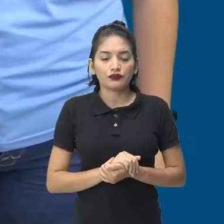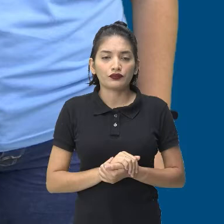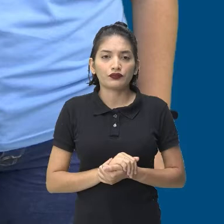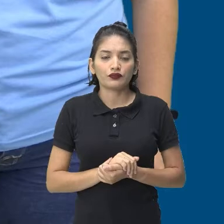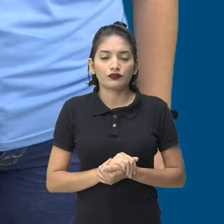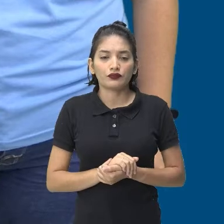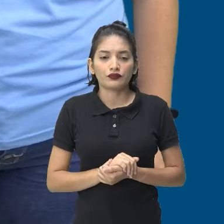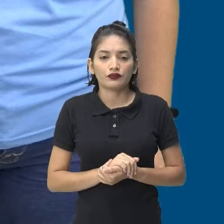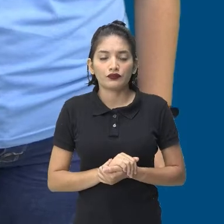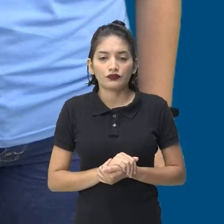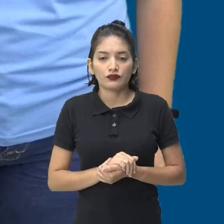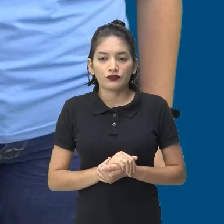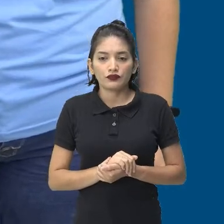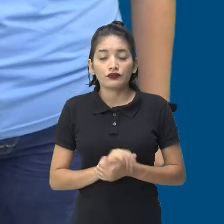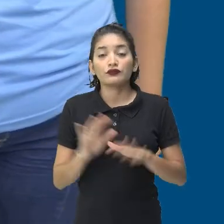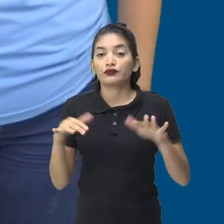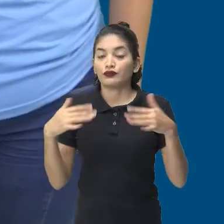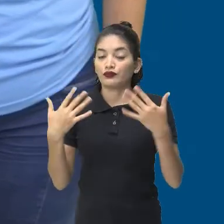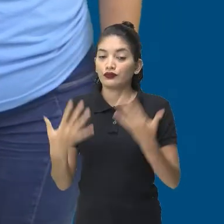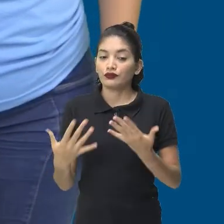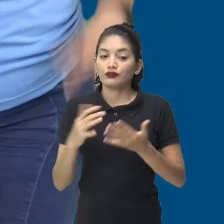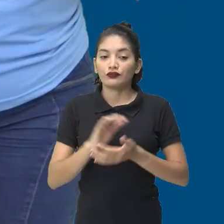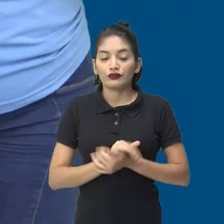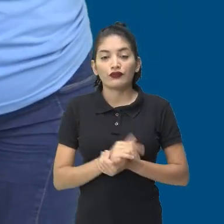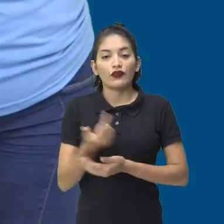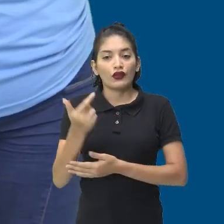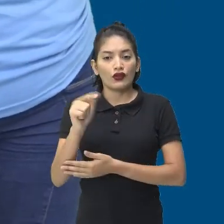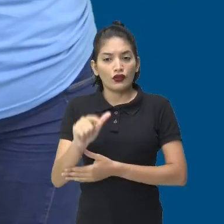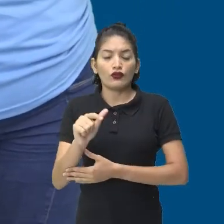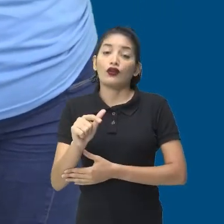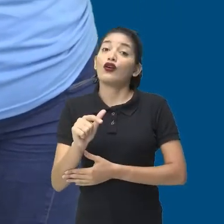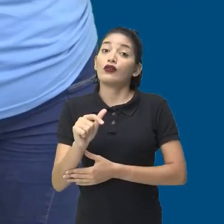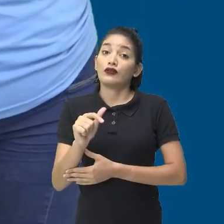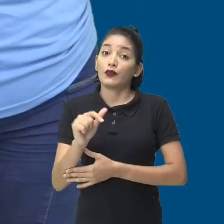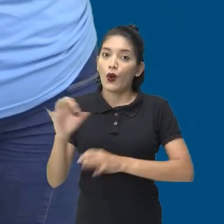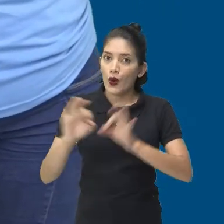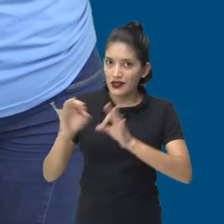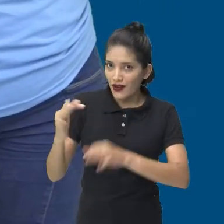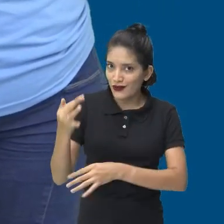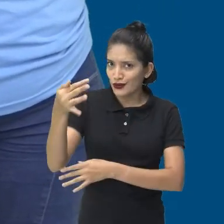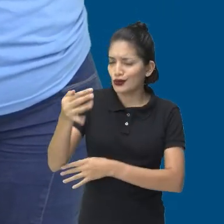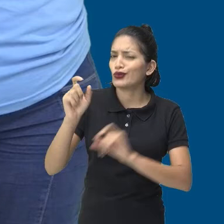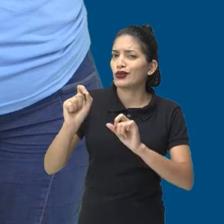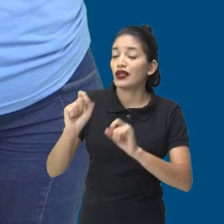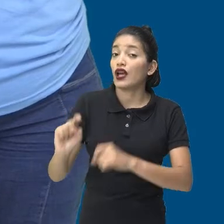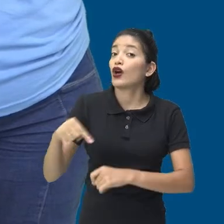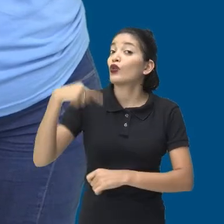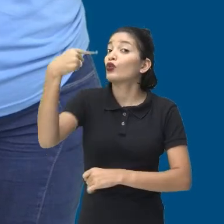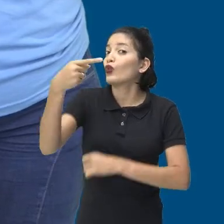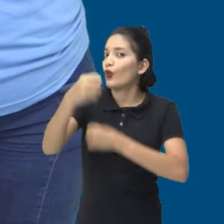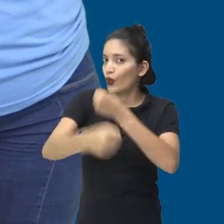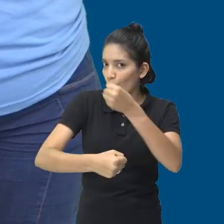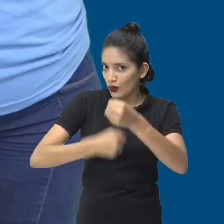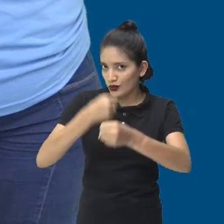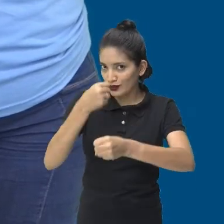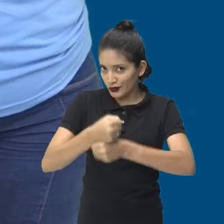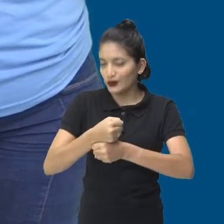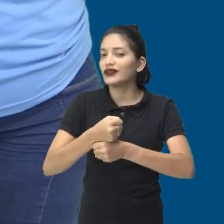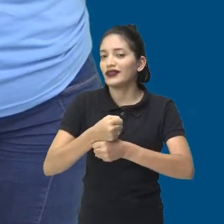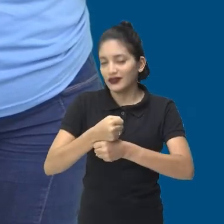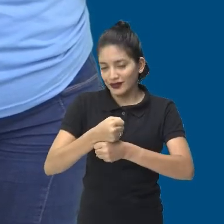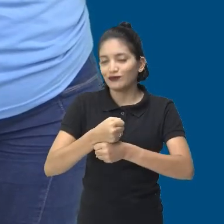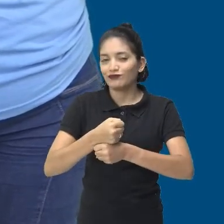en Espanha. Então, mais aí um plano futuro. O que é que eu estou falando? Que no ano que